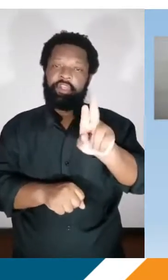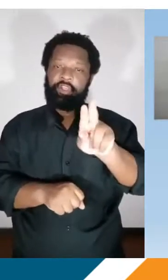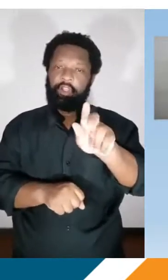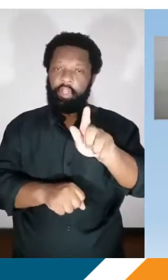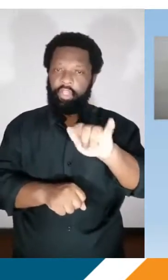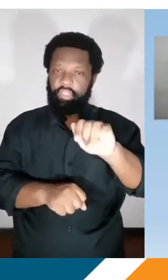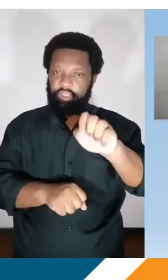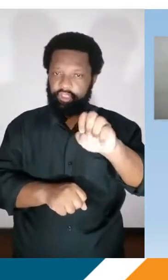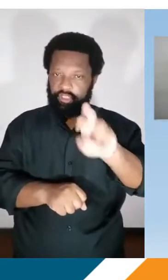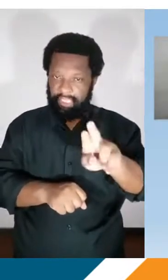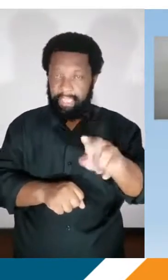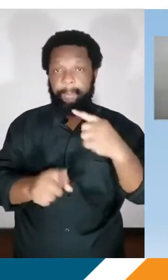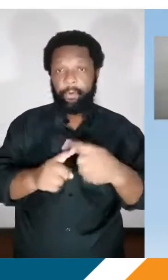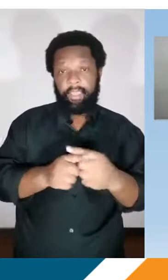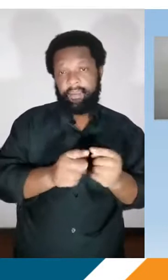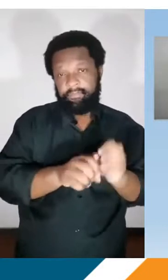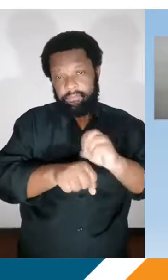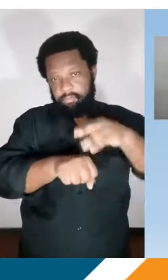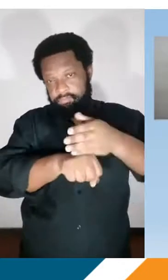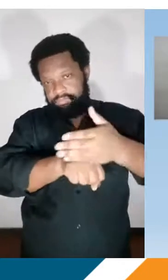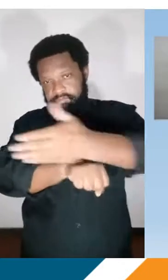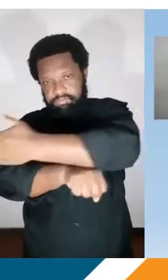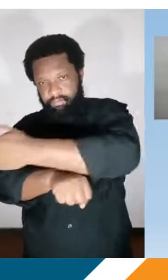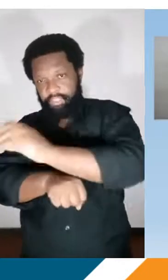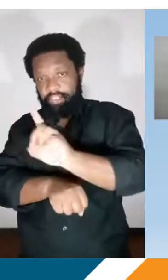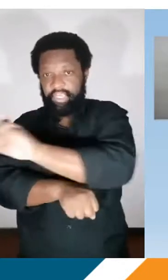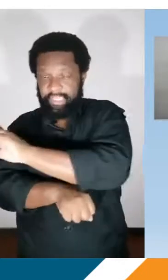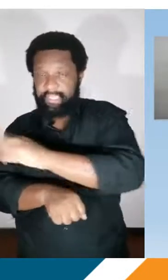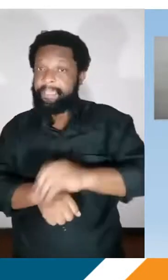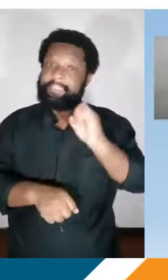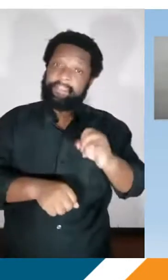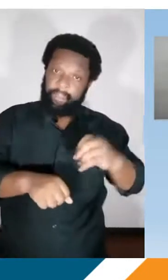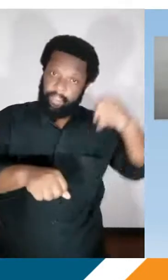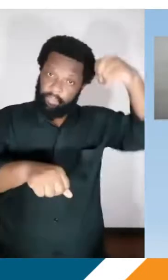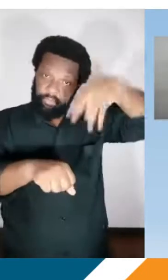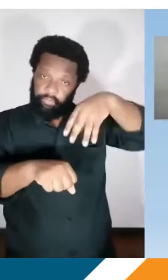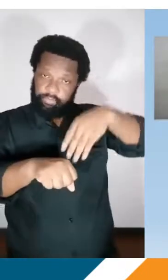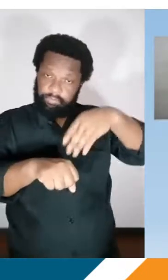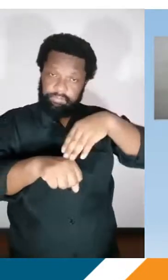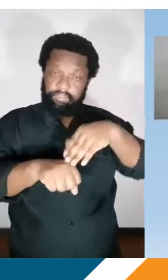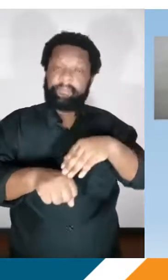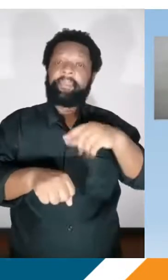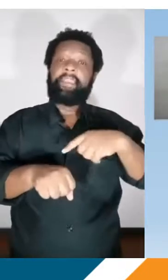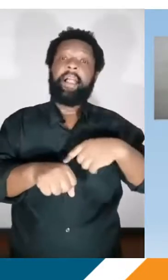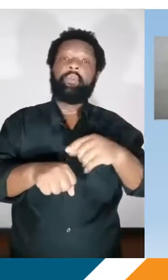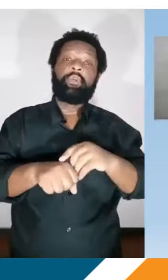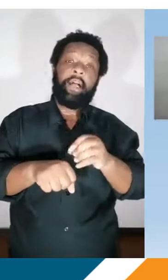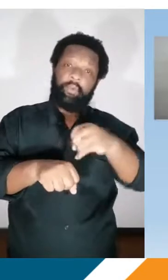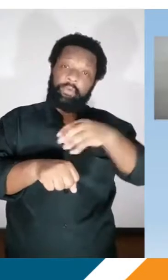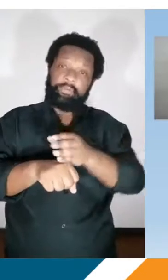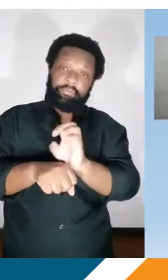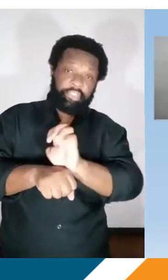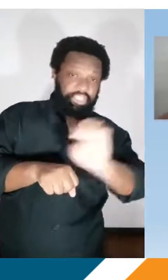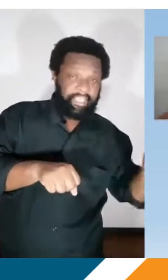destrógeno, tá? Porque ele desvia para a direita essa luz polarizada. Já se você incidir uma luz polarizada num composto e que